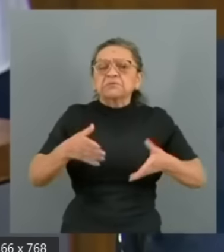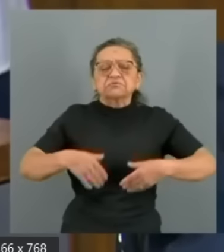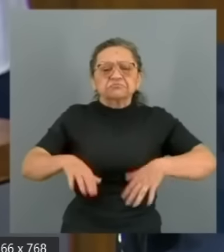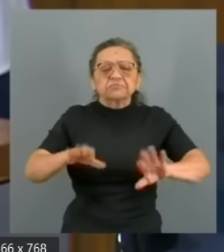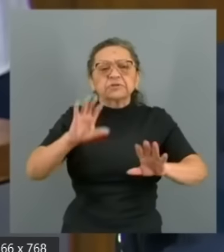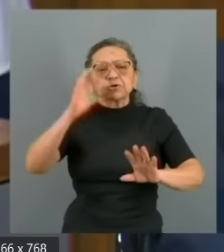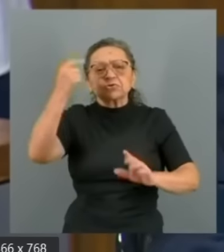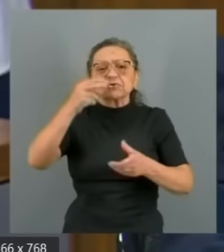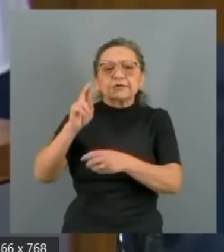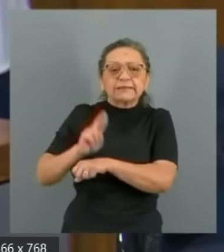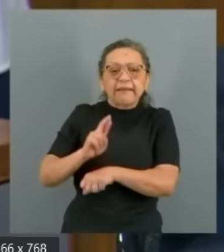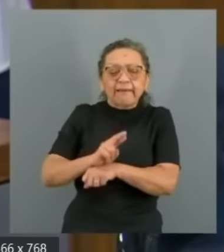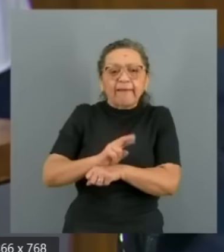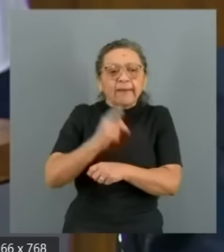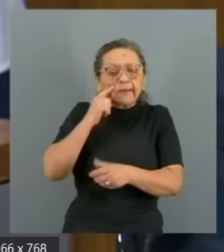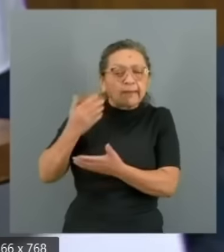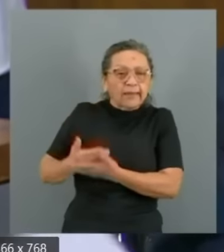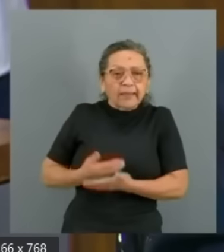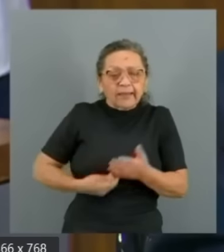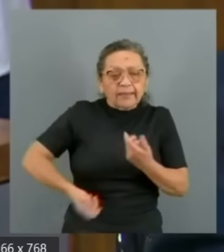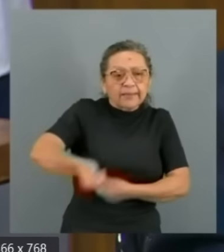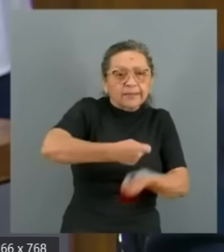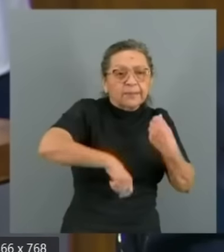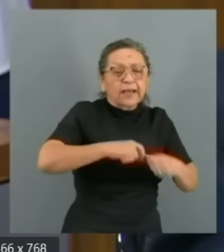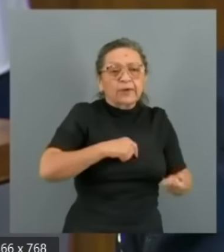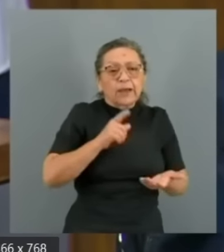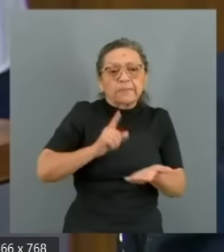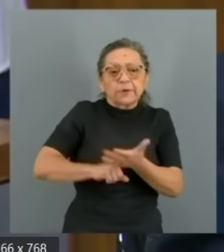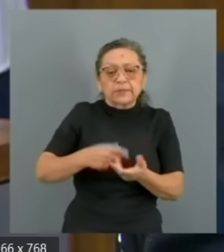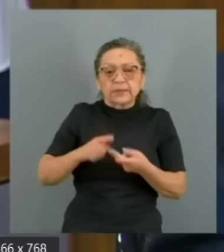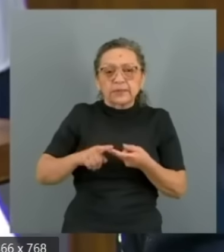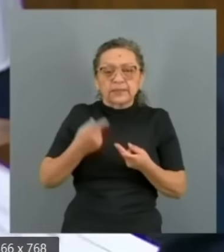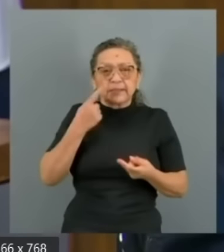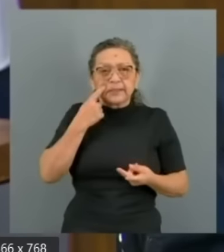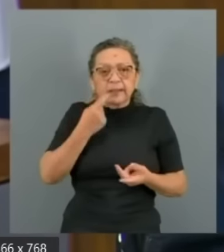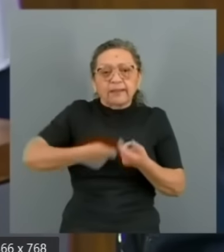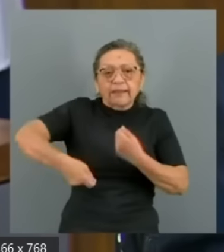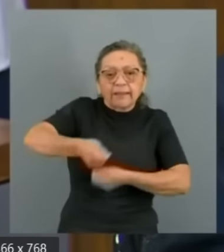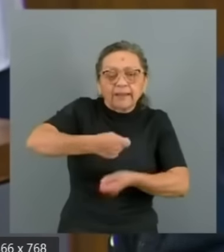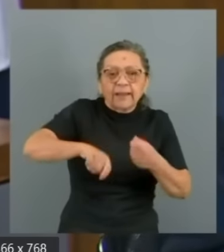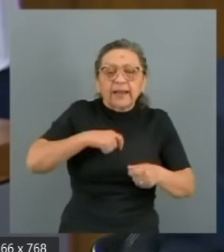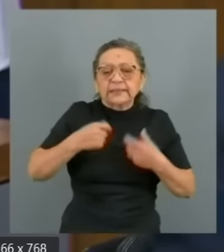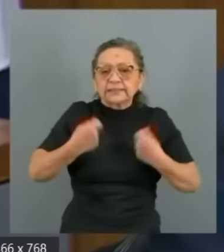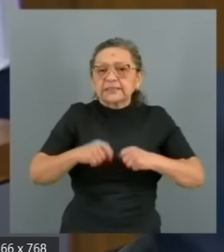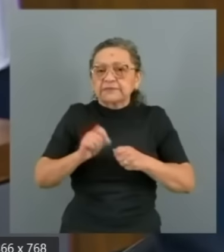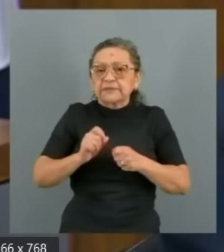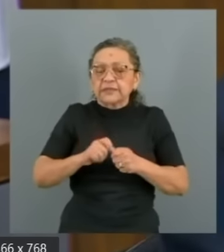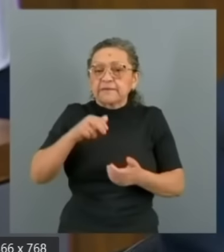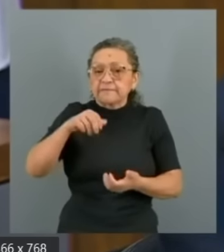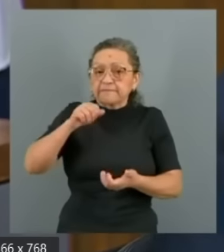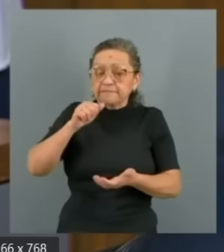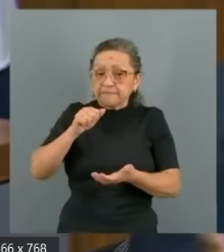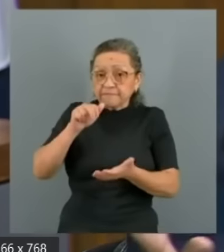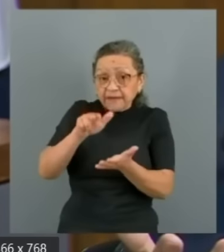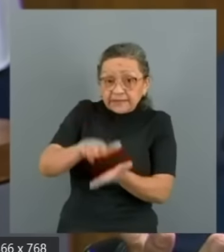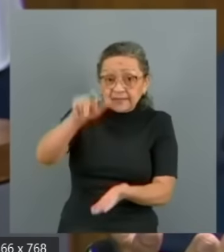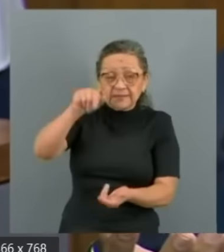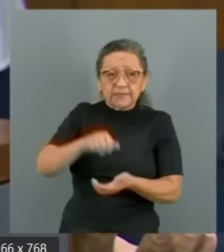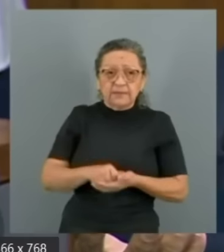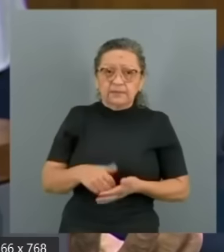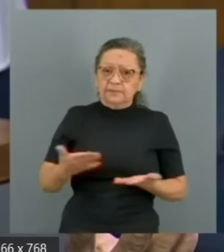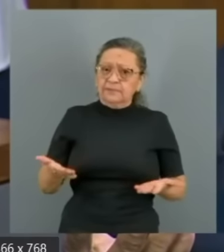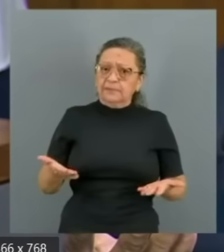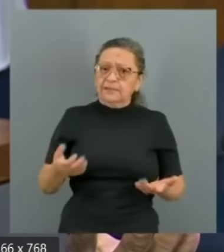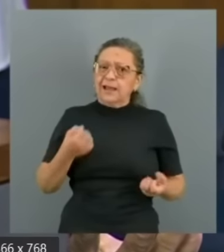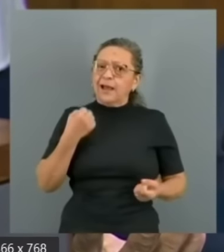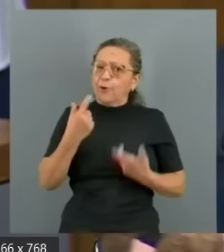soluções intermediárias que driblavam a biometria, driblavam a necessidade de se fazer validação. Alguma